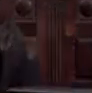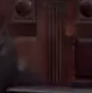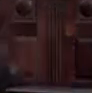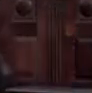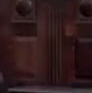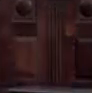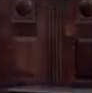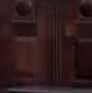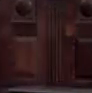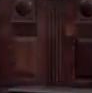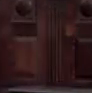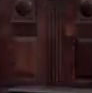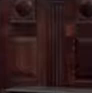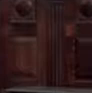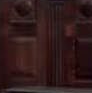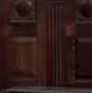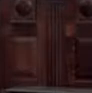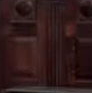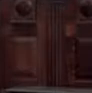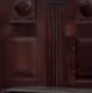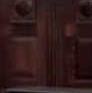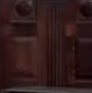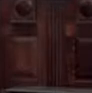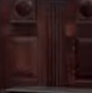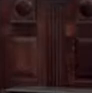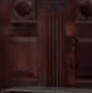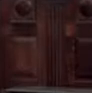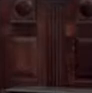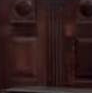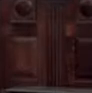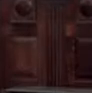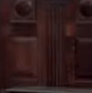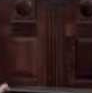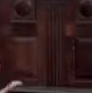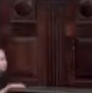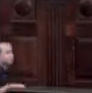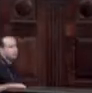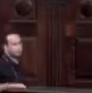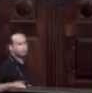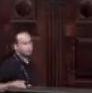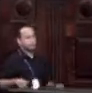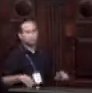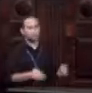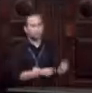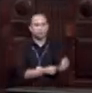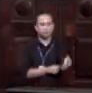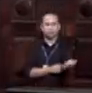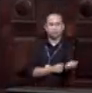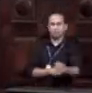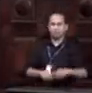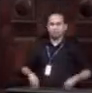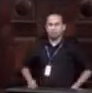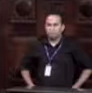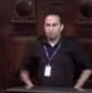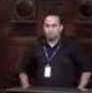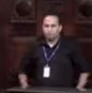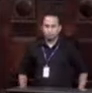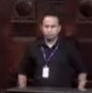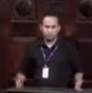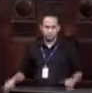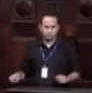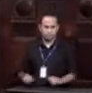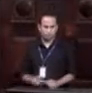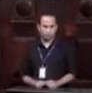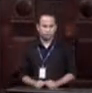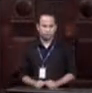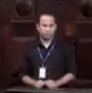medidas mitigadoras capazes de promover, no máximo em 2 quadrimestres, a retomada do